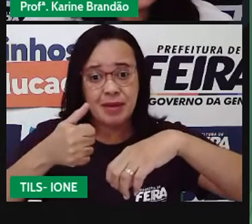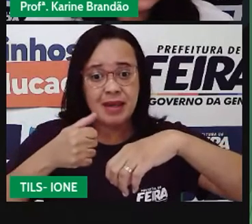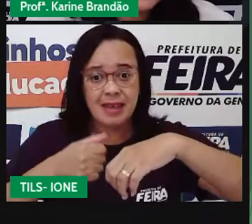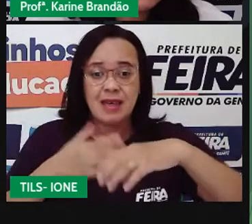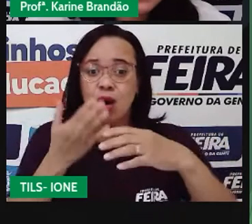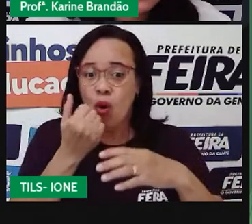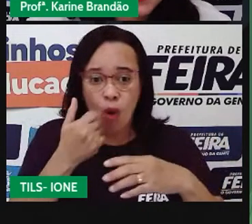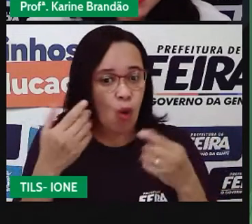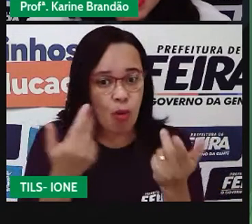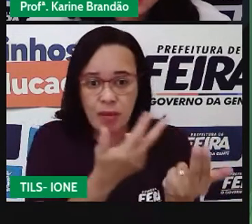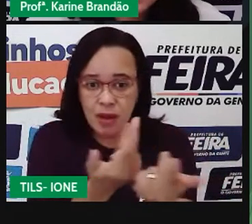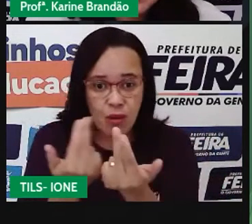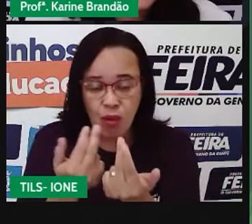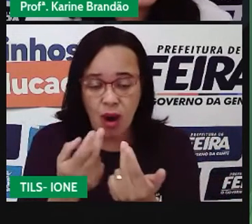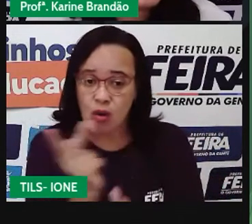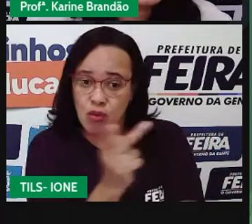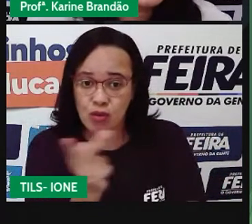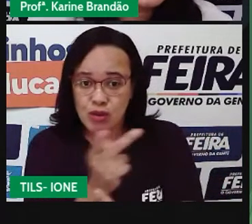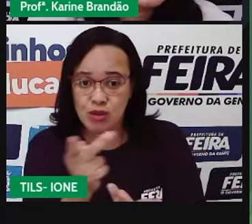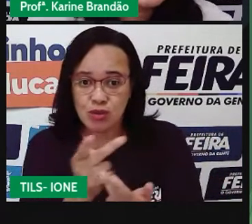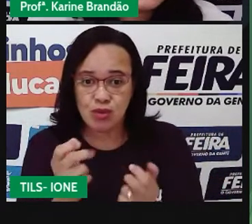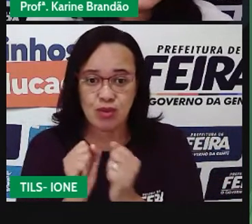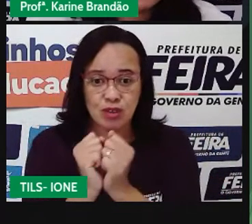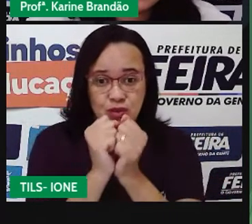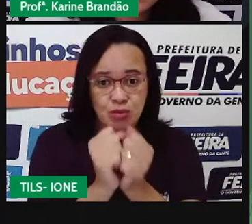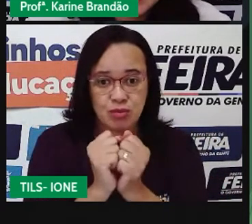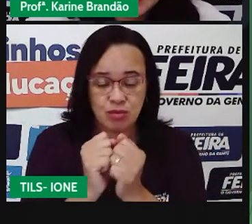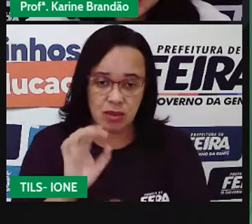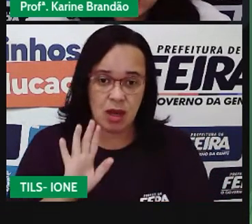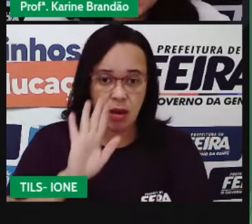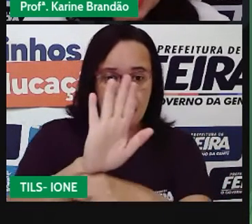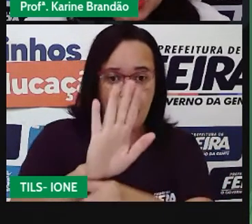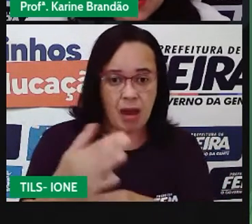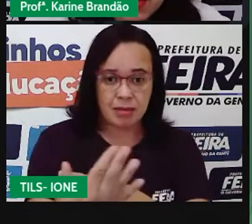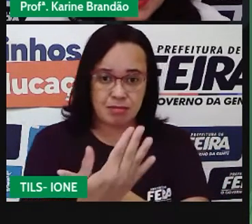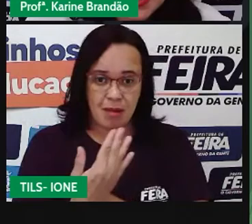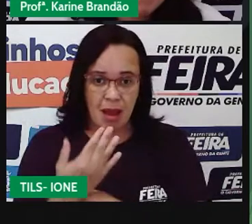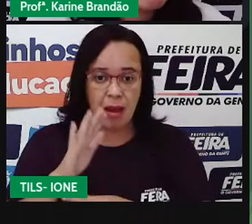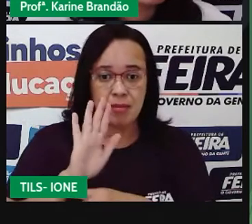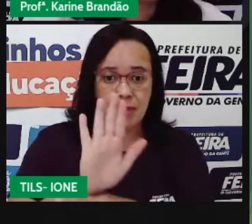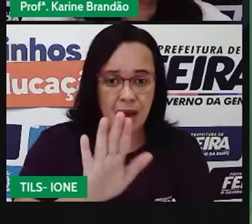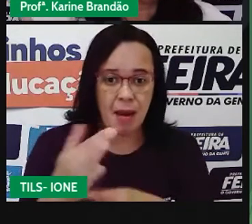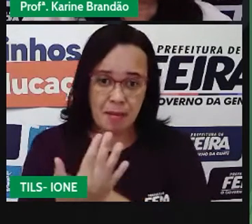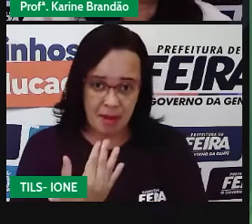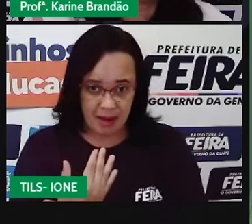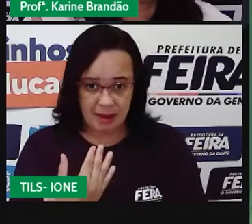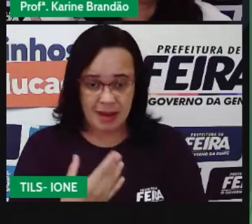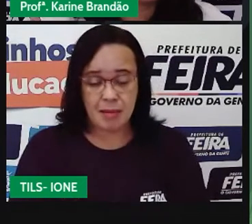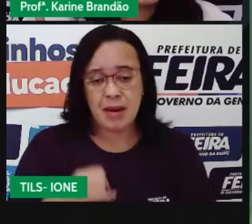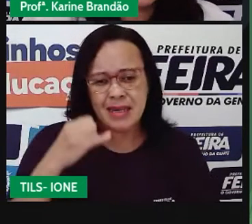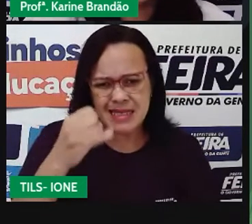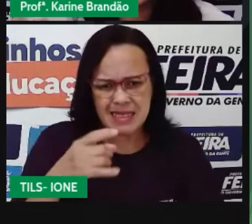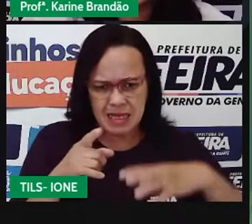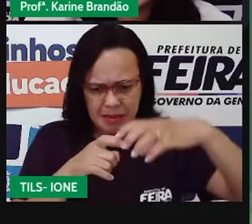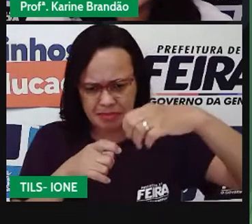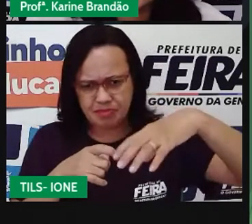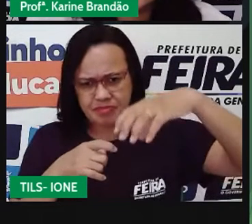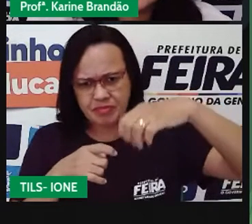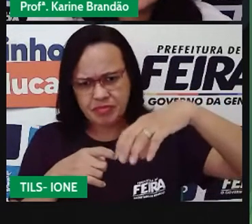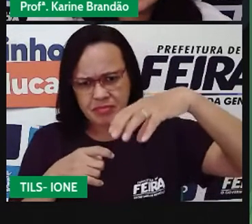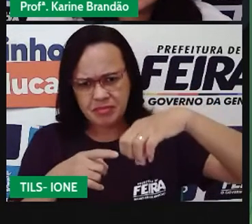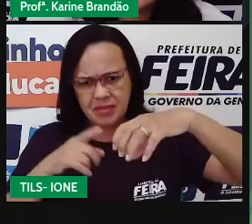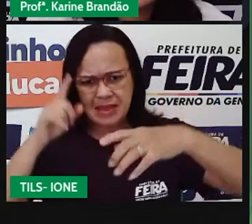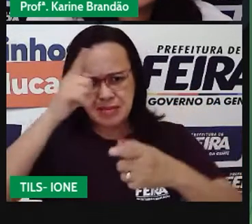Então, os dois se beneficiaram. Só que, se a anêmora morrer, o peixinho vai morrer? Não. Ou se o